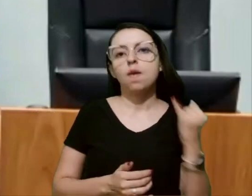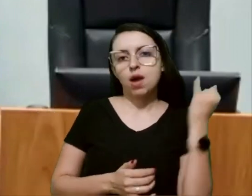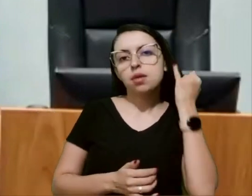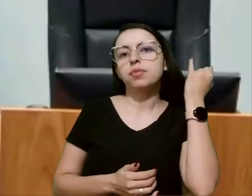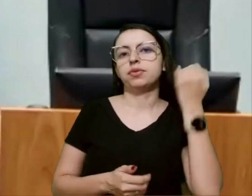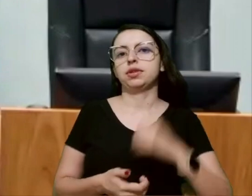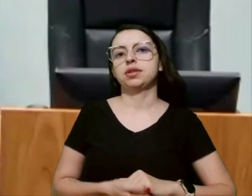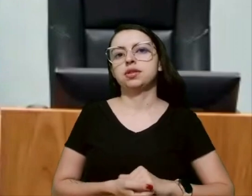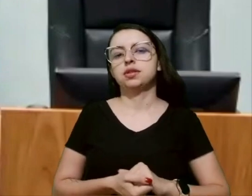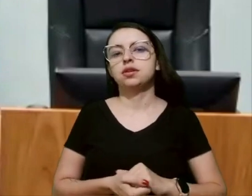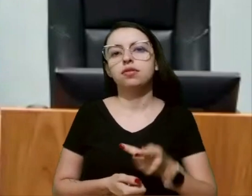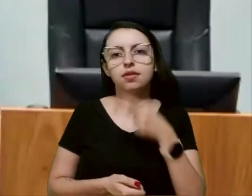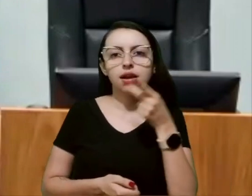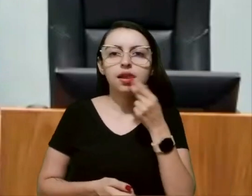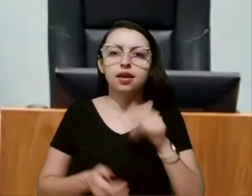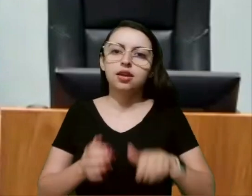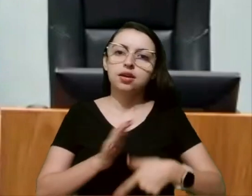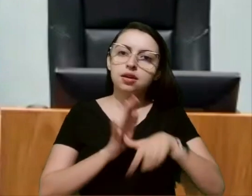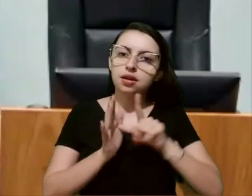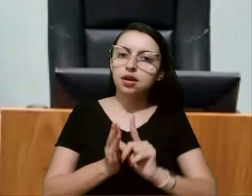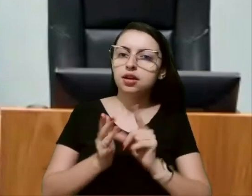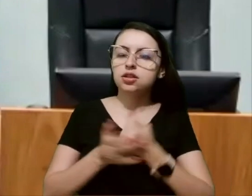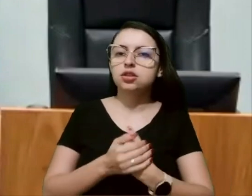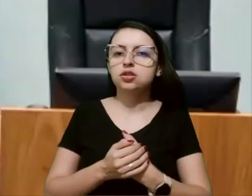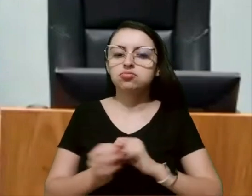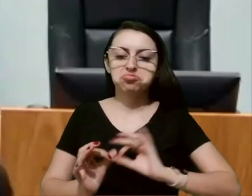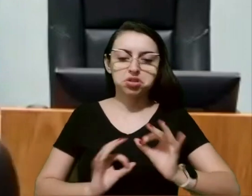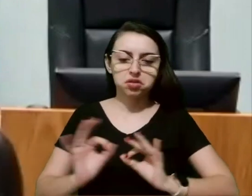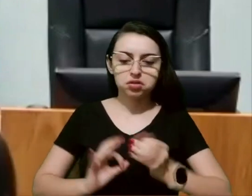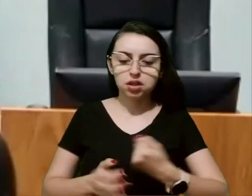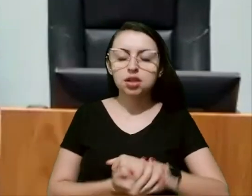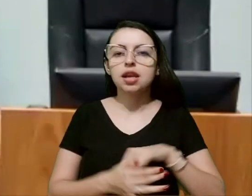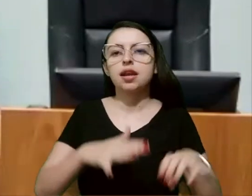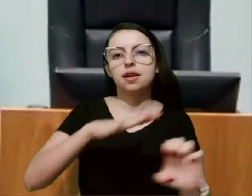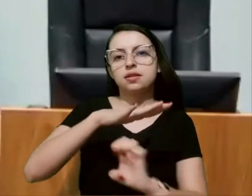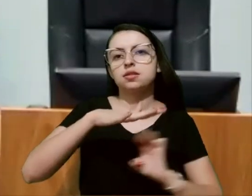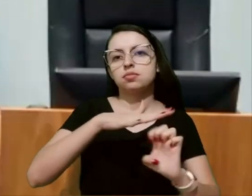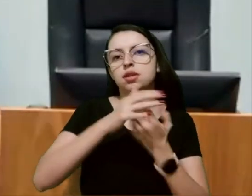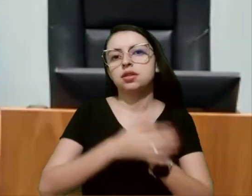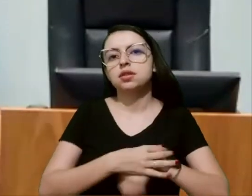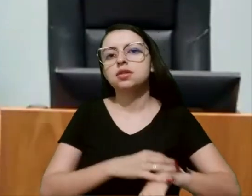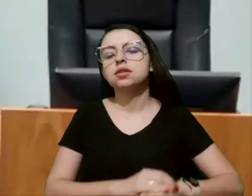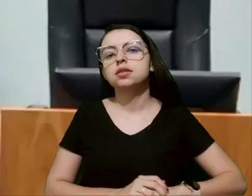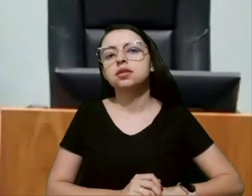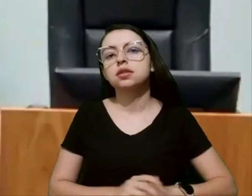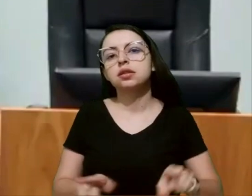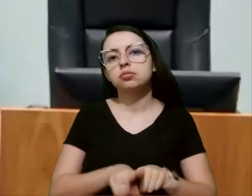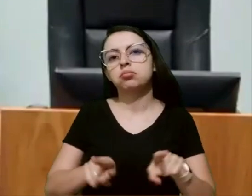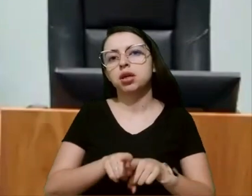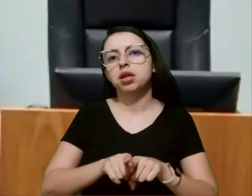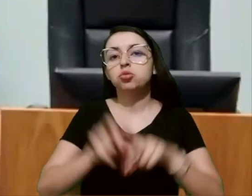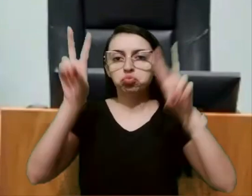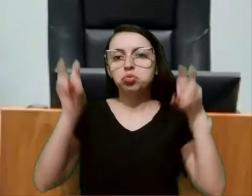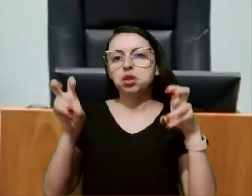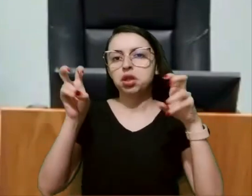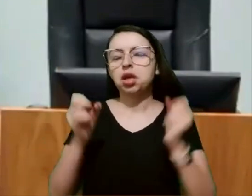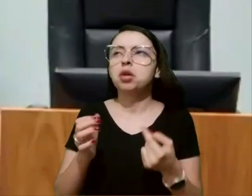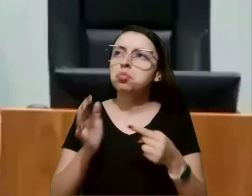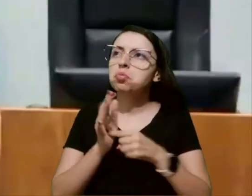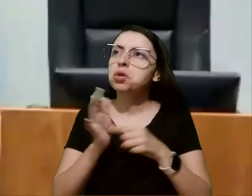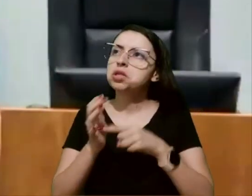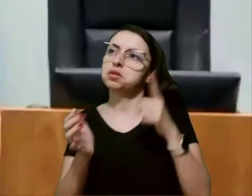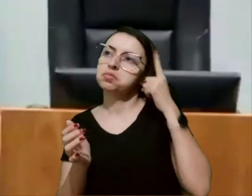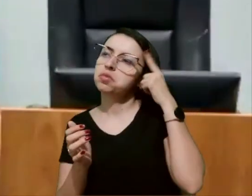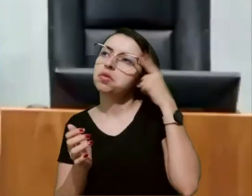importância, como eu disse no início, para o aprimoramento das instituições. E trará também alguns temas, alguns pontos de